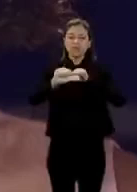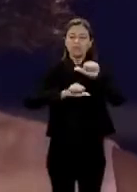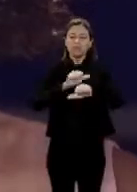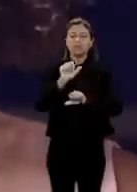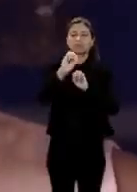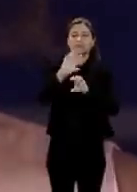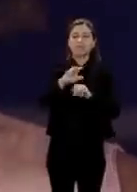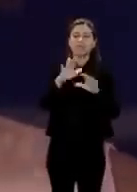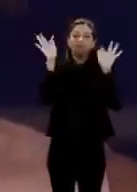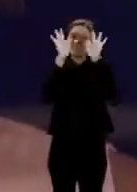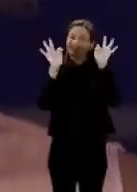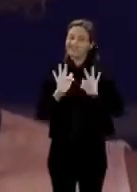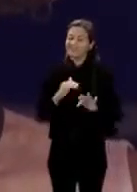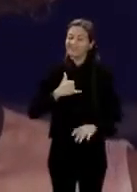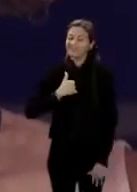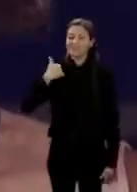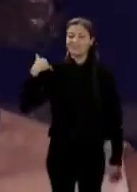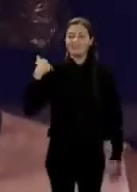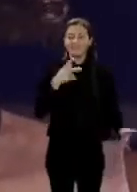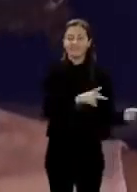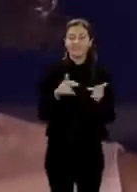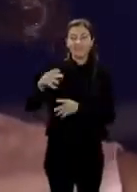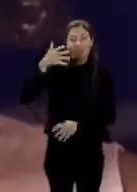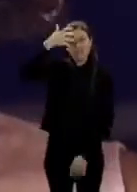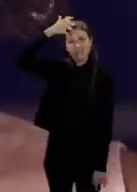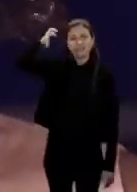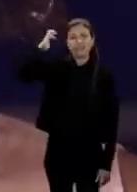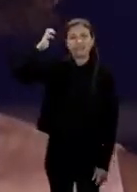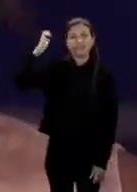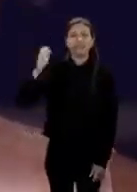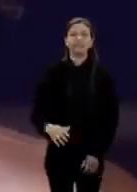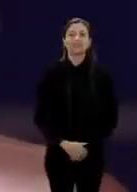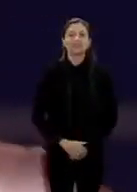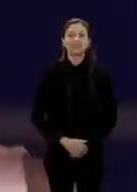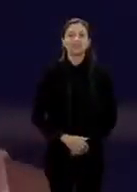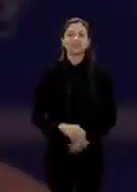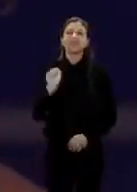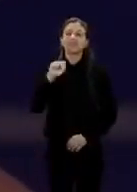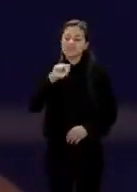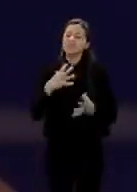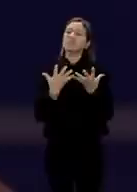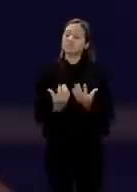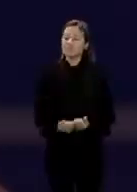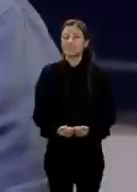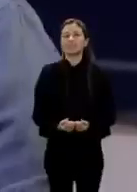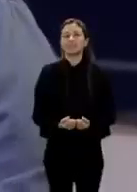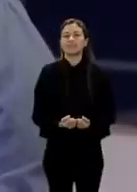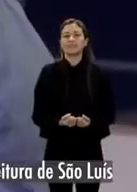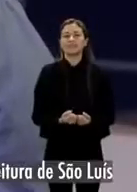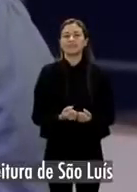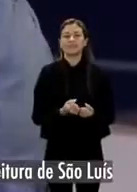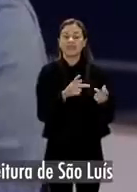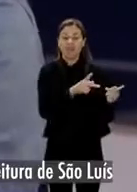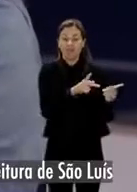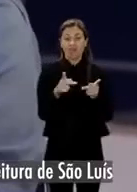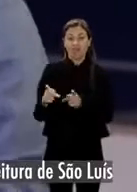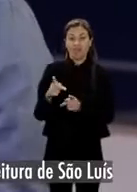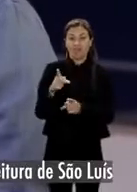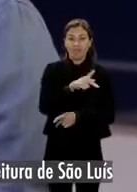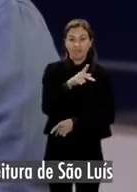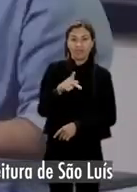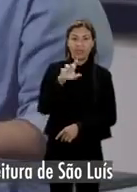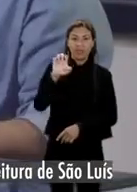transformador da educação, fiquei muito feliz e honrada com o convite de Eduardo Braide. E é claro que eu aceitei. Pessoal, eu